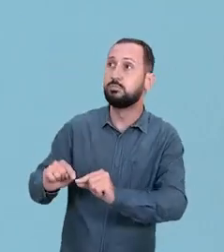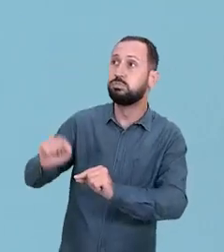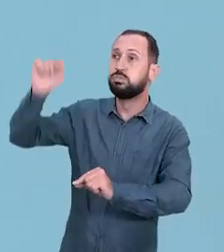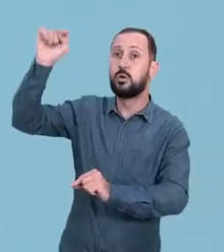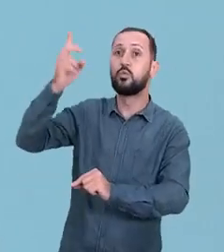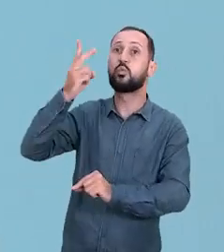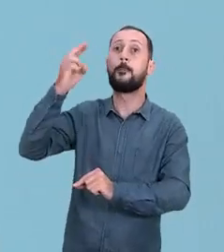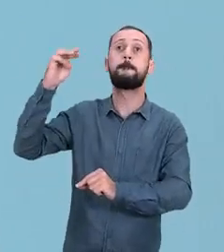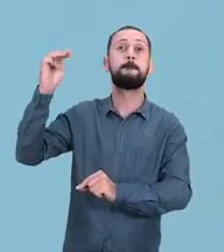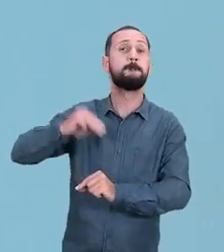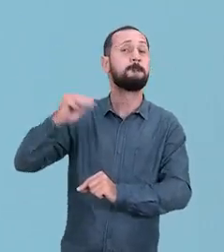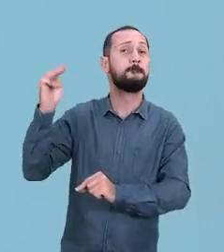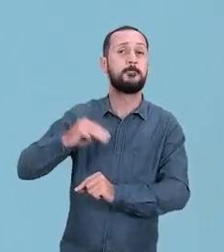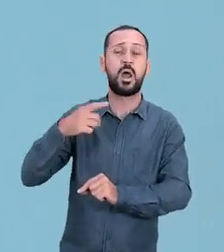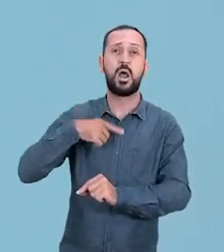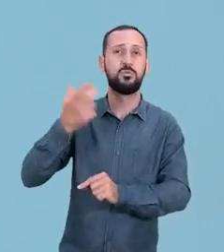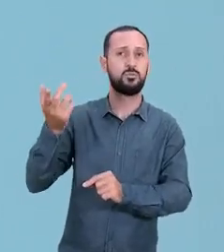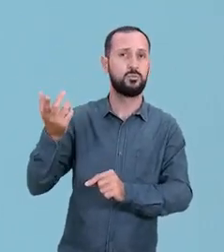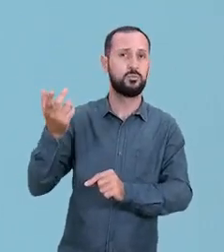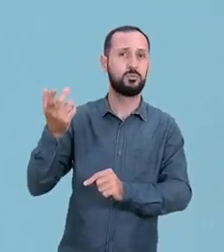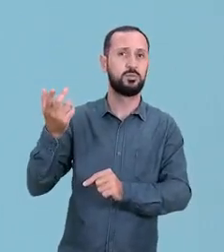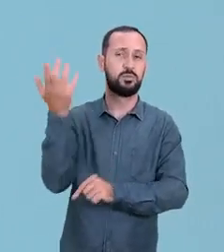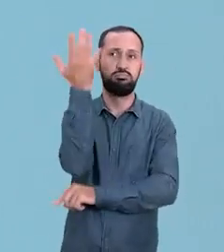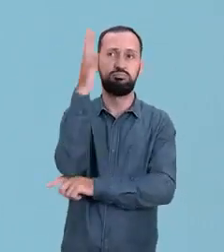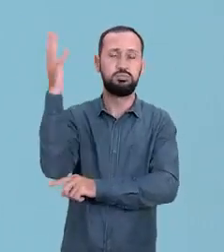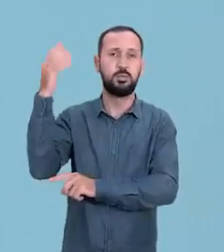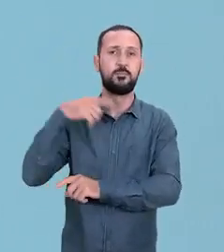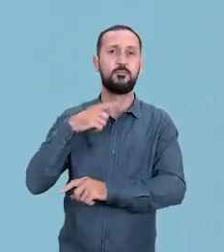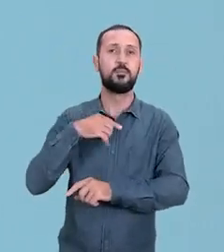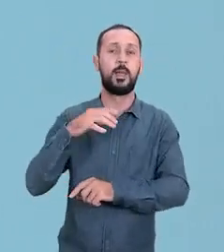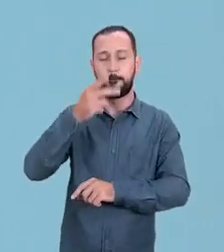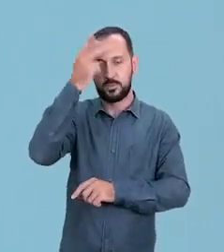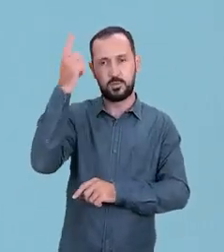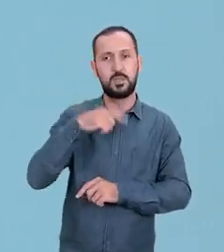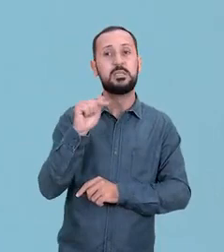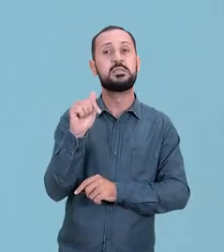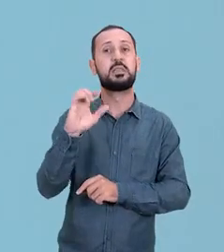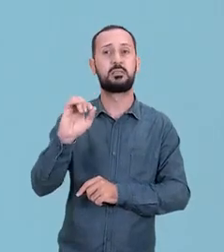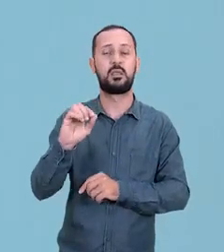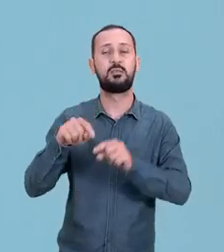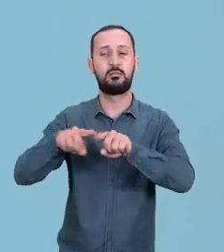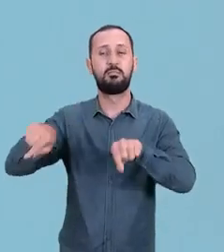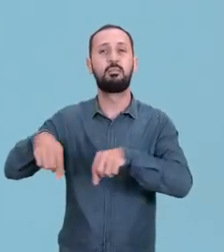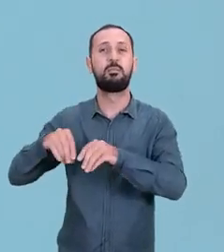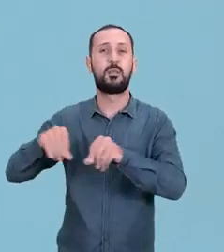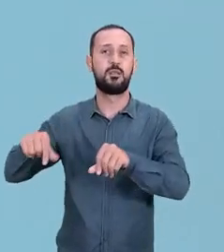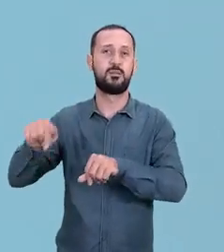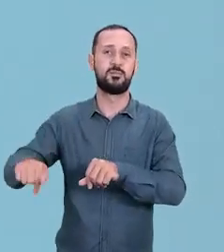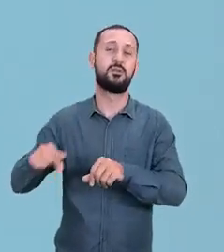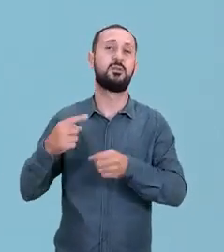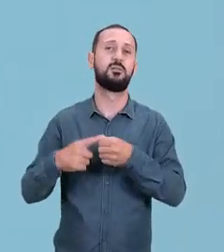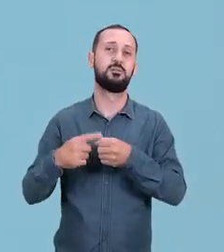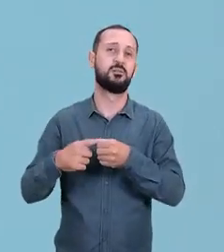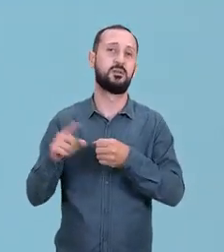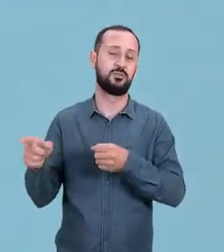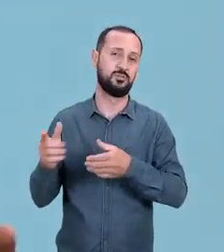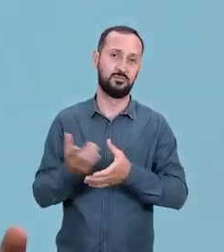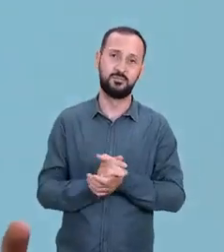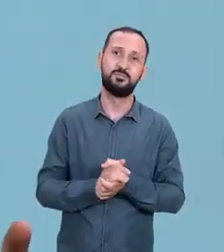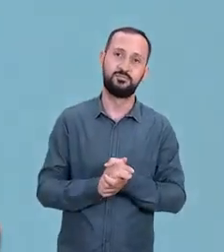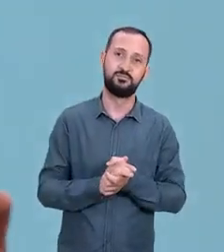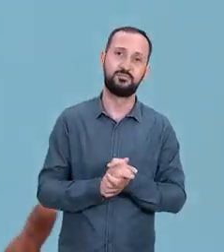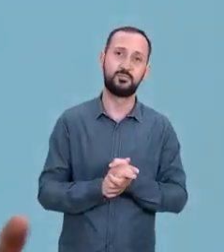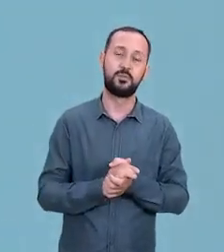de altura. A pessoa que é proprietária do terreno tem mais de 70 terrenos dentro da cidade. Então, aquilo lá